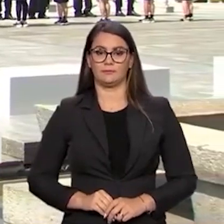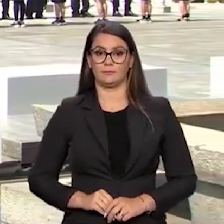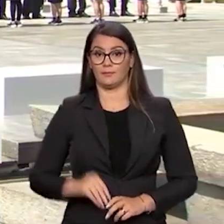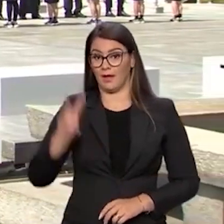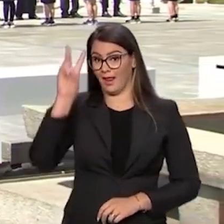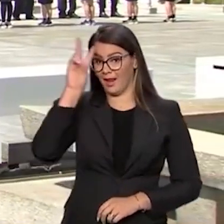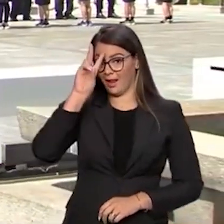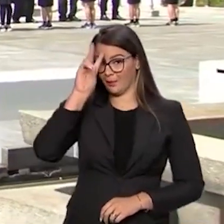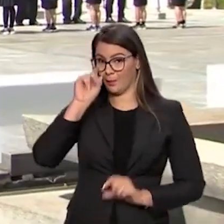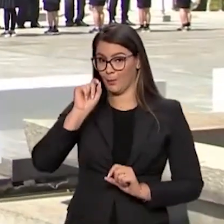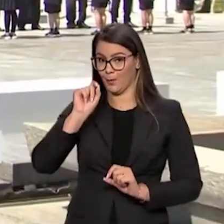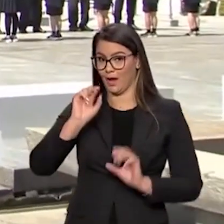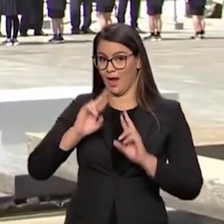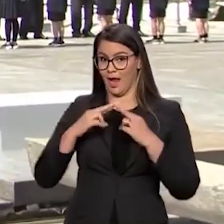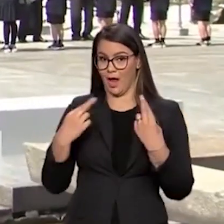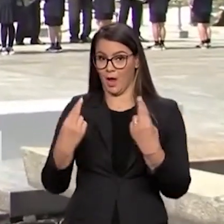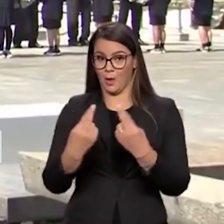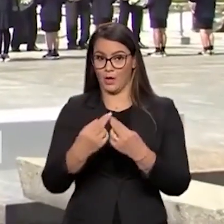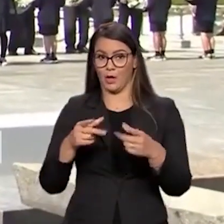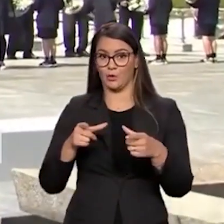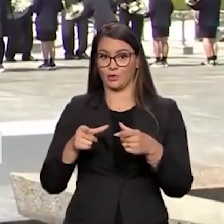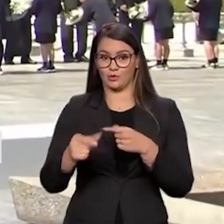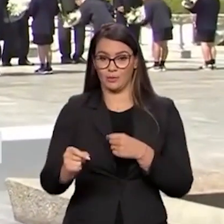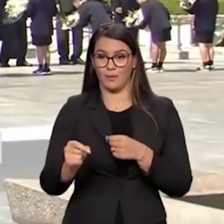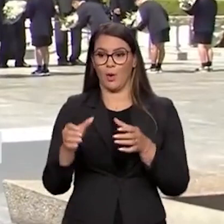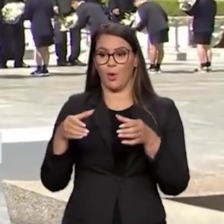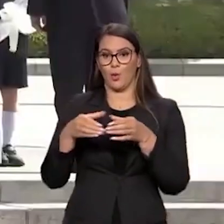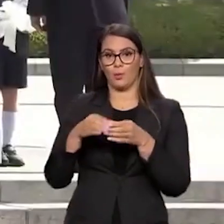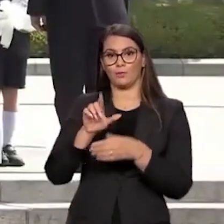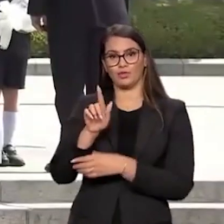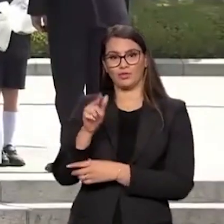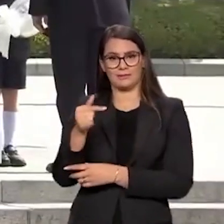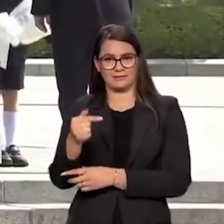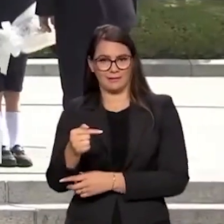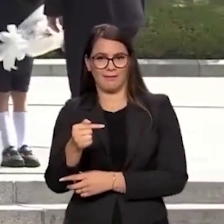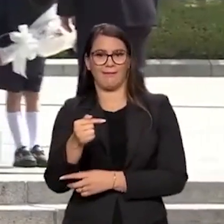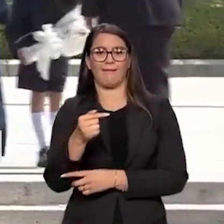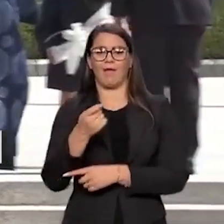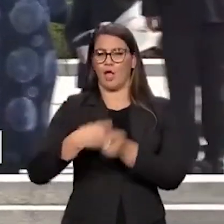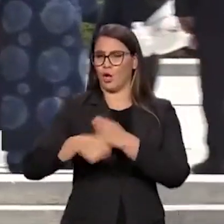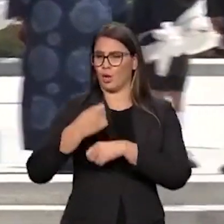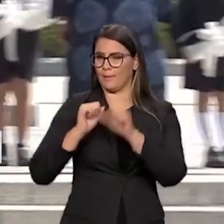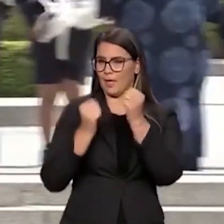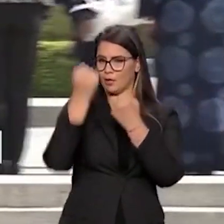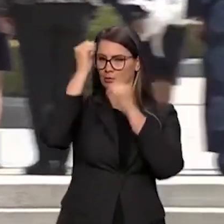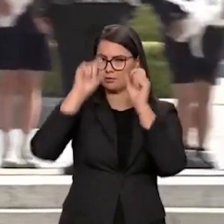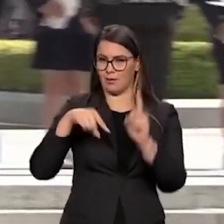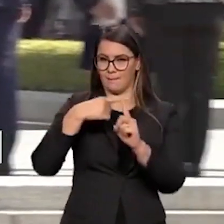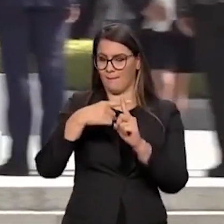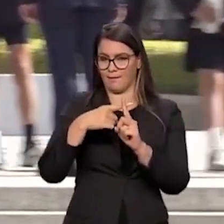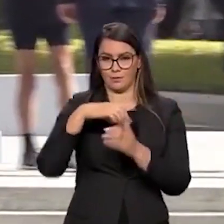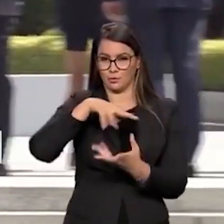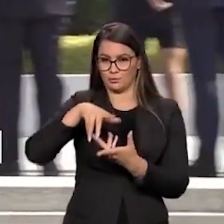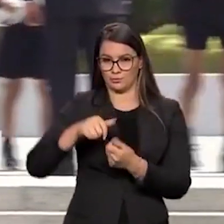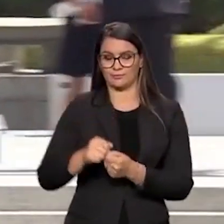Lembrando que essa cúpula do Japão, então, reúne os G7, né, as economias mais industrializadas do mundo, são elas Alemanha,